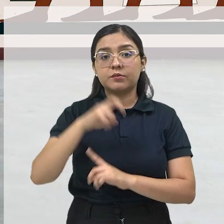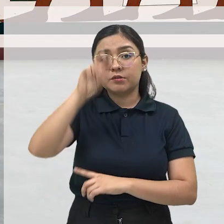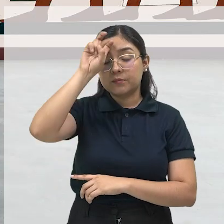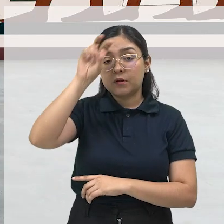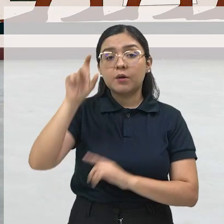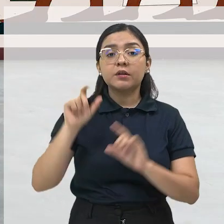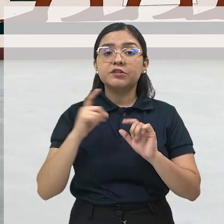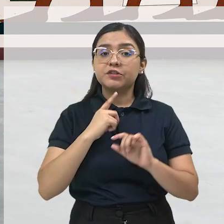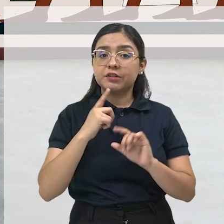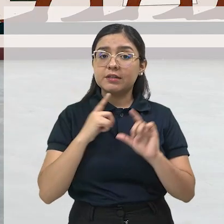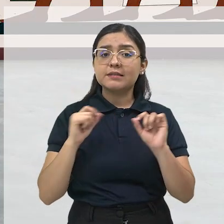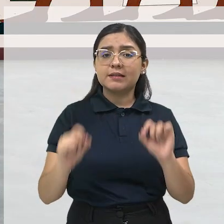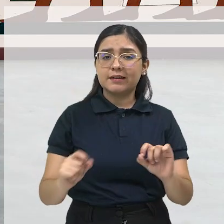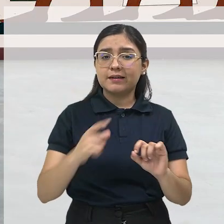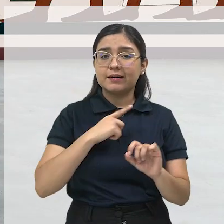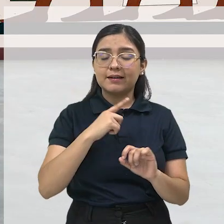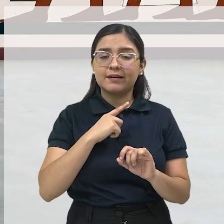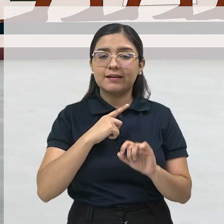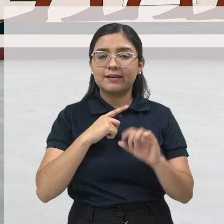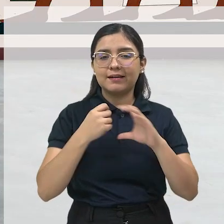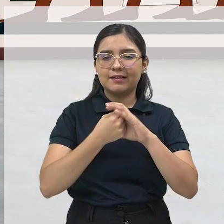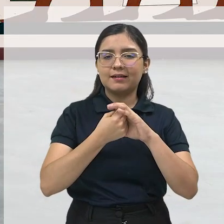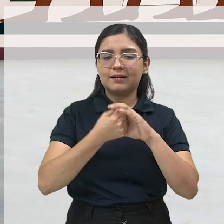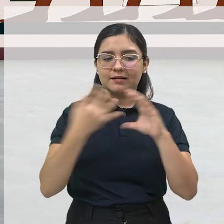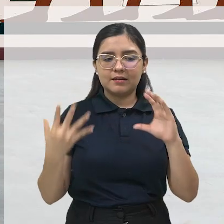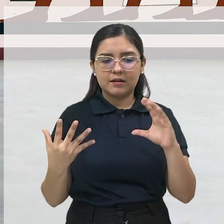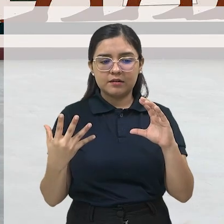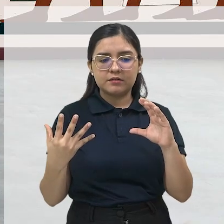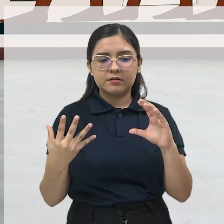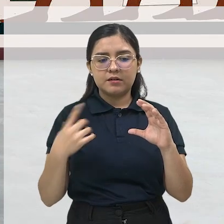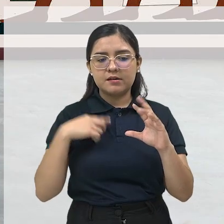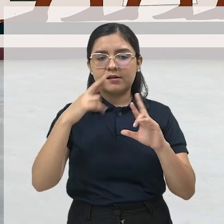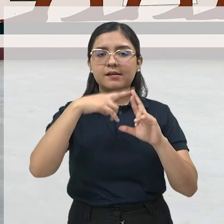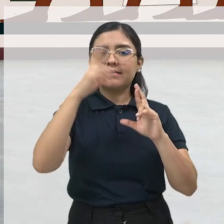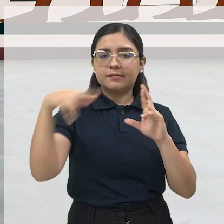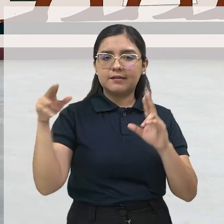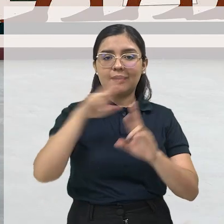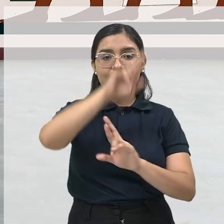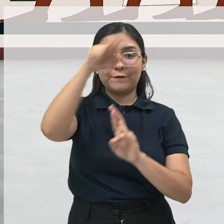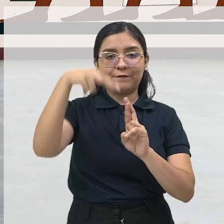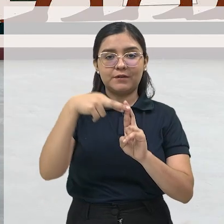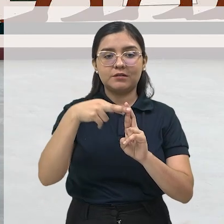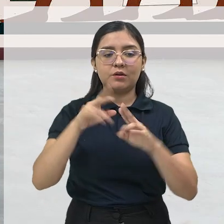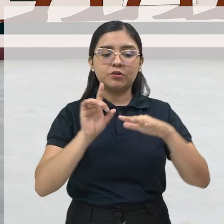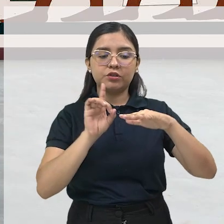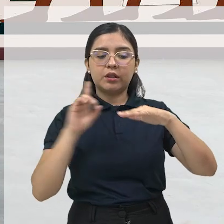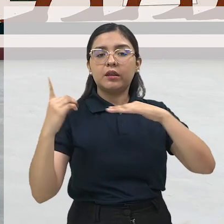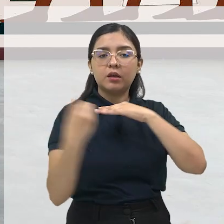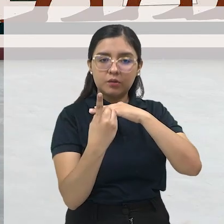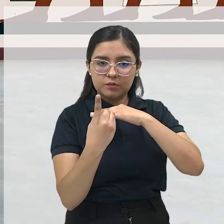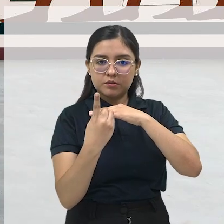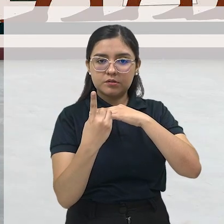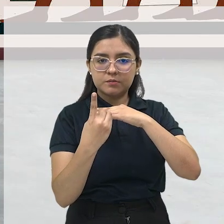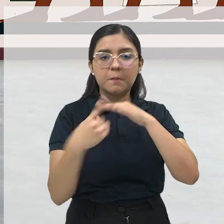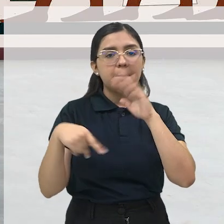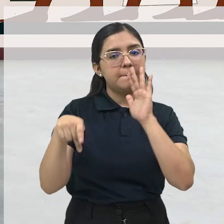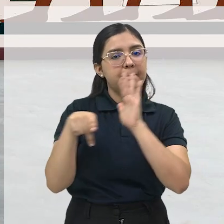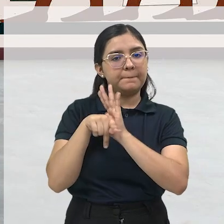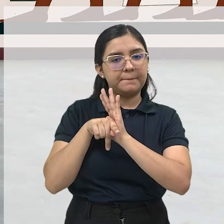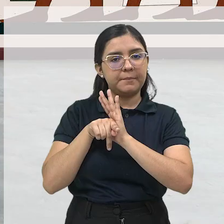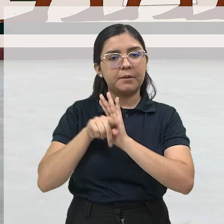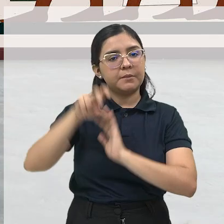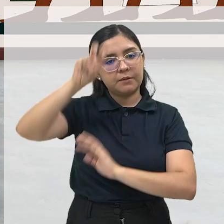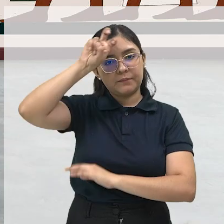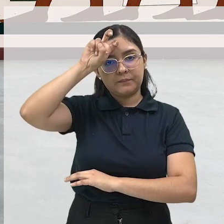egípcia, ela tinha esse caráter religioso, ela trazia ali a referência aos deuses, né, através da